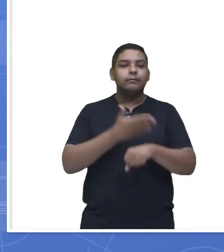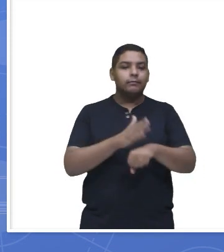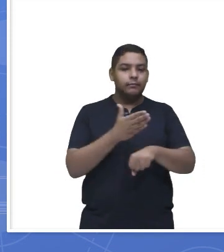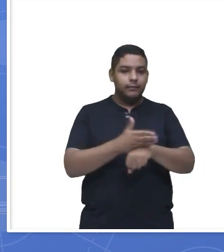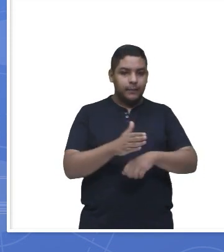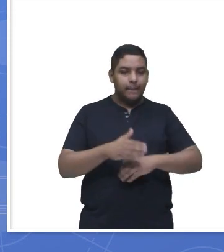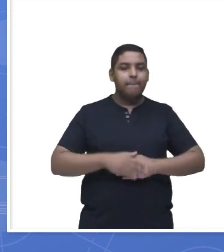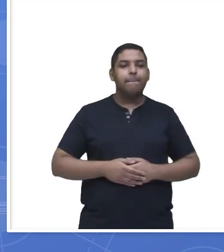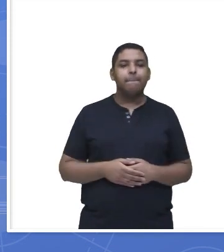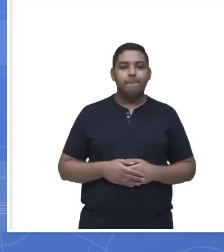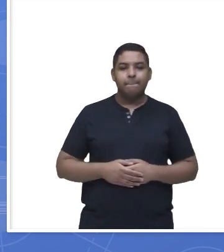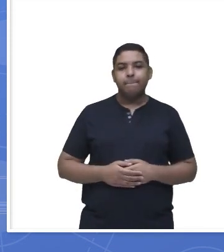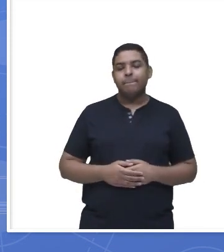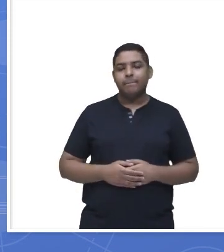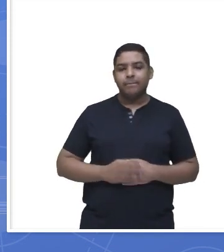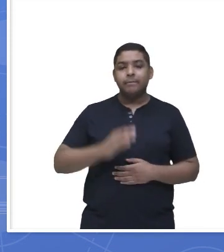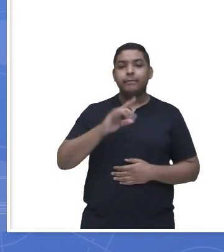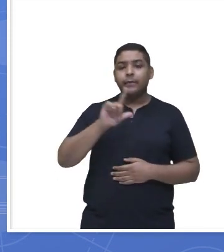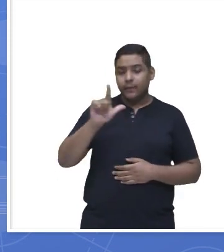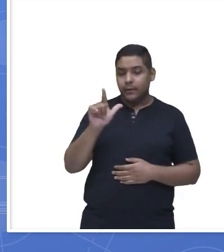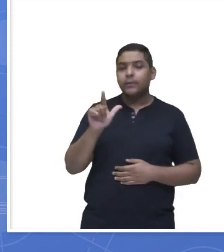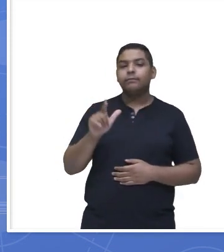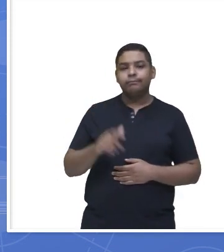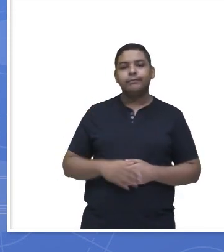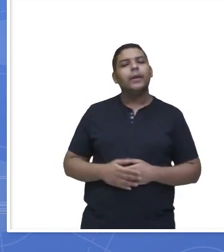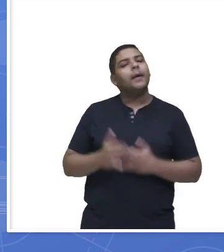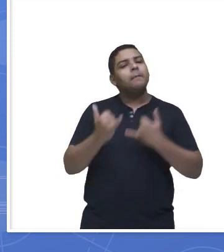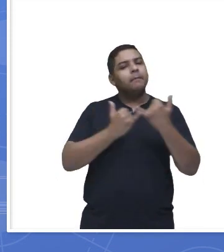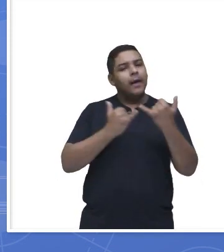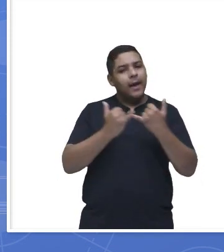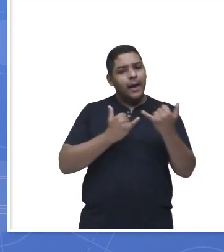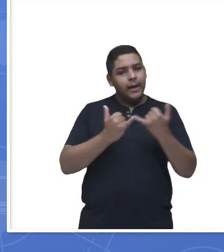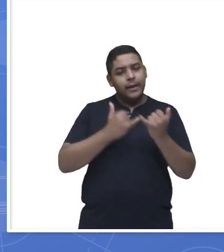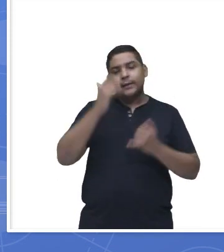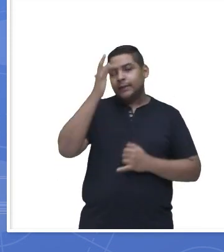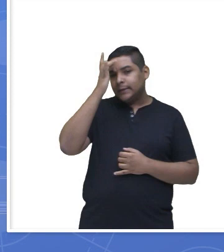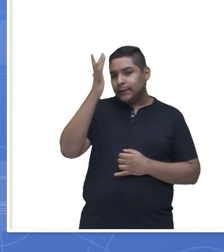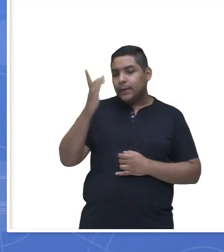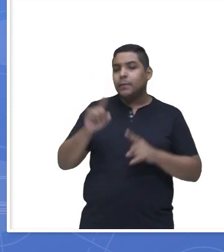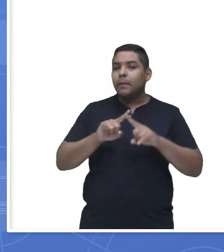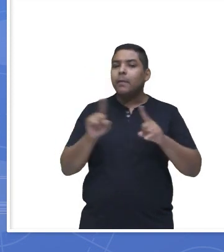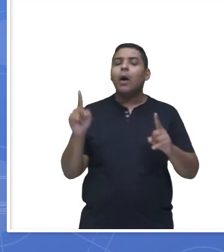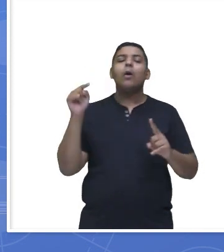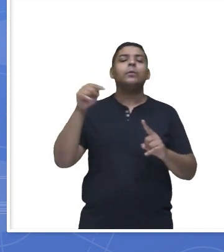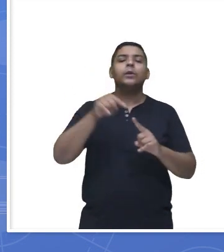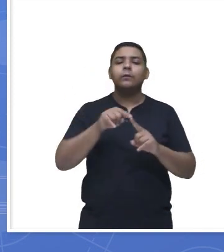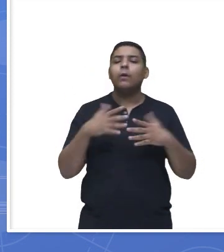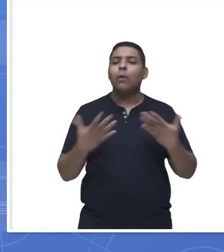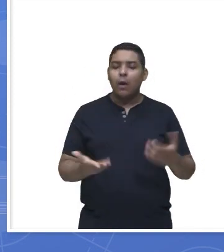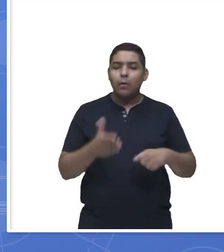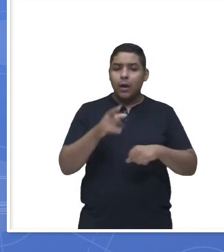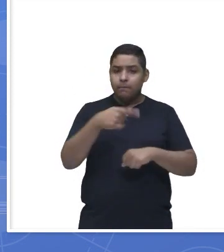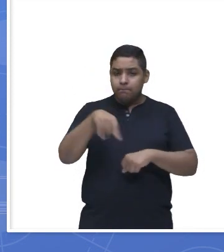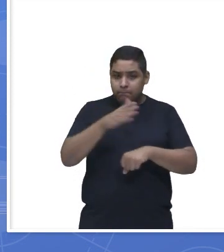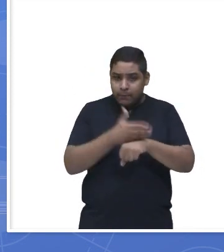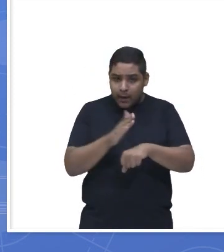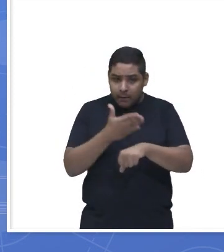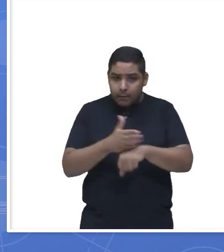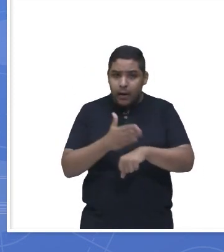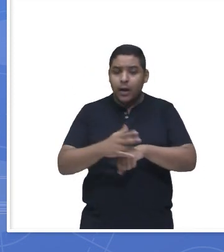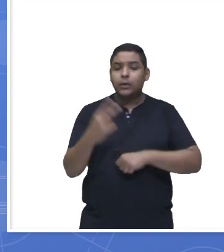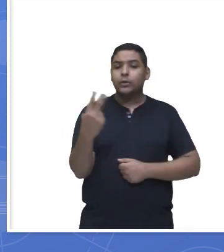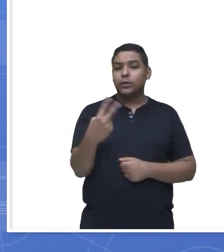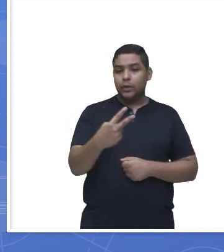Exercitando. E claro, ela parece ser bem simples, mas a intenção dela é prepará-lo para a